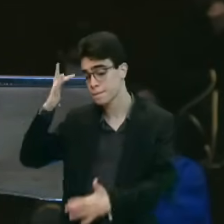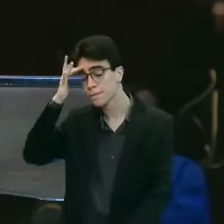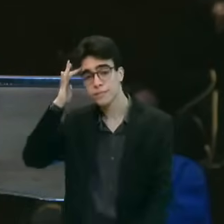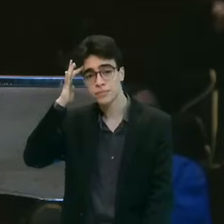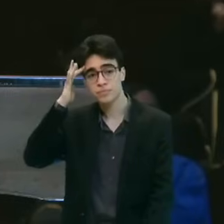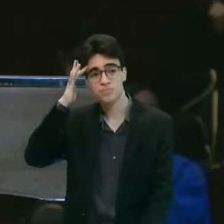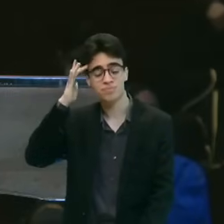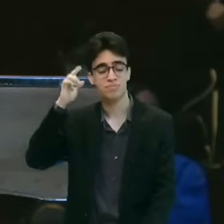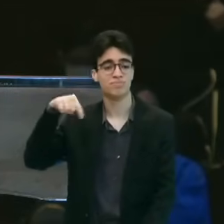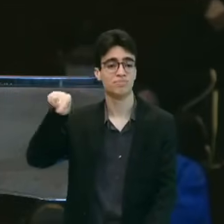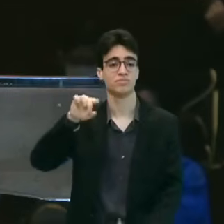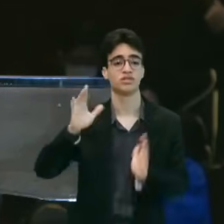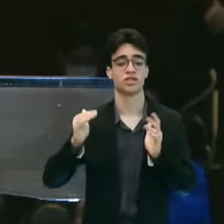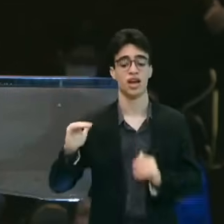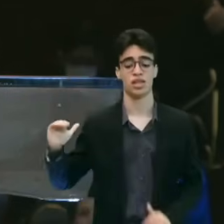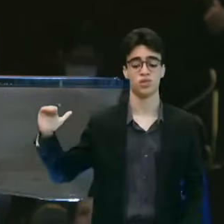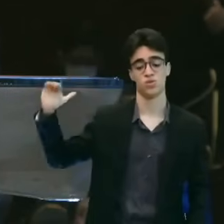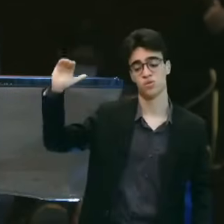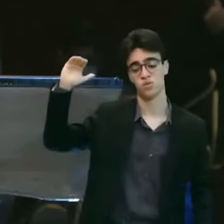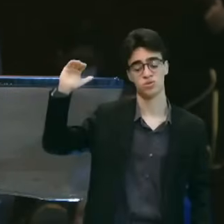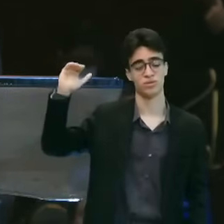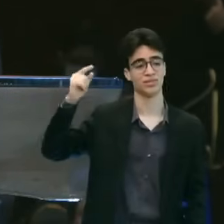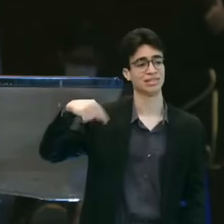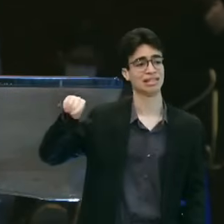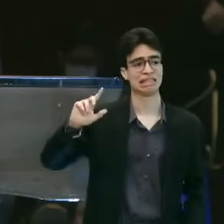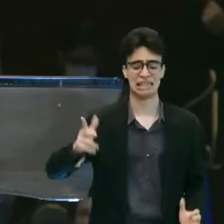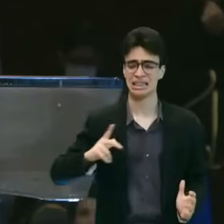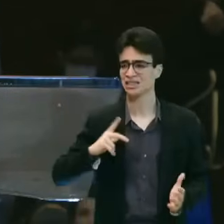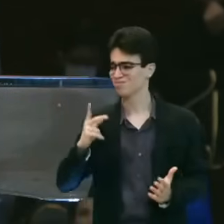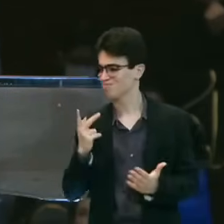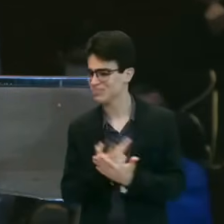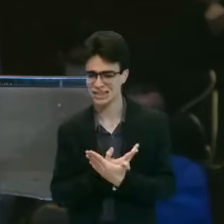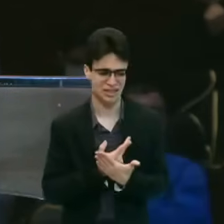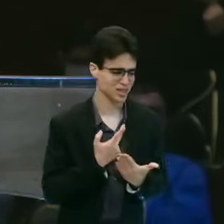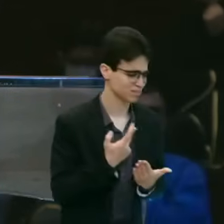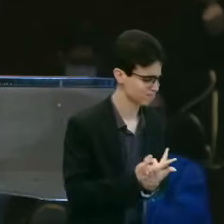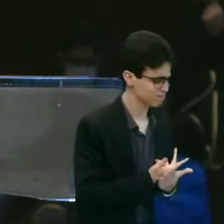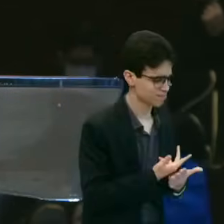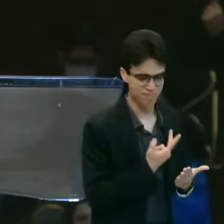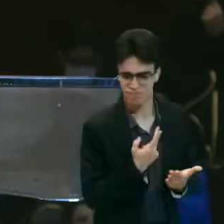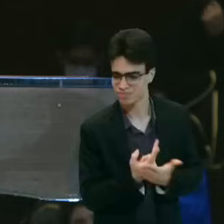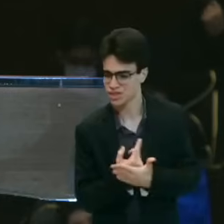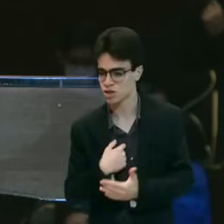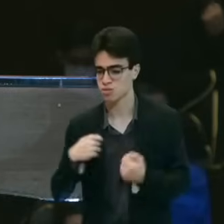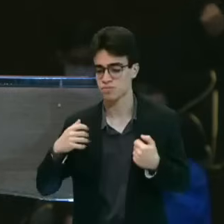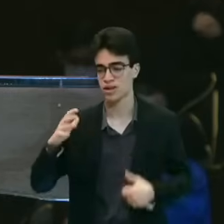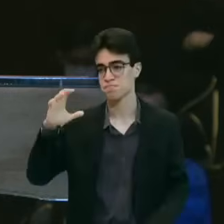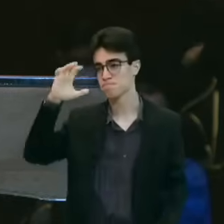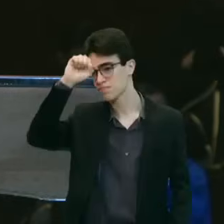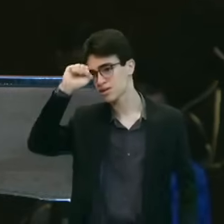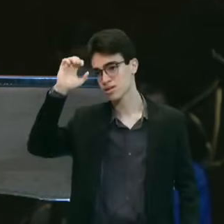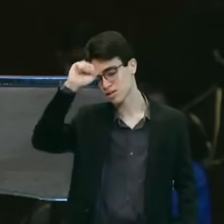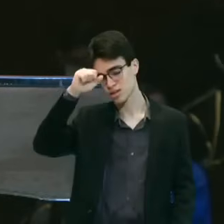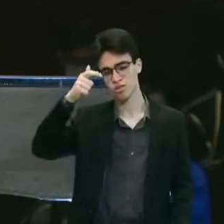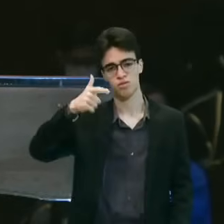já são adultos, depois de dar tanta cabeçada na vida e tendo que reaprender a viver.